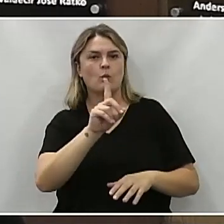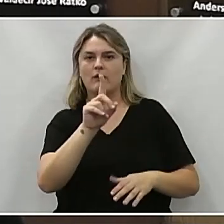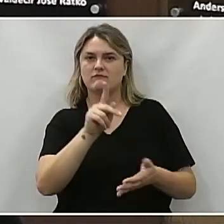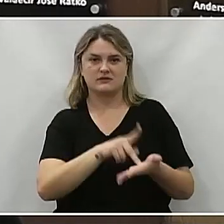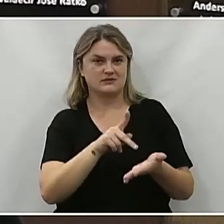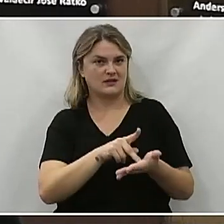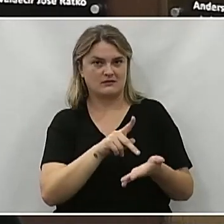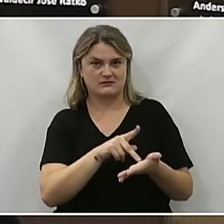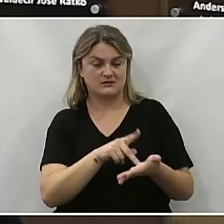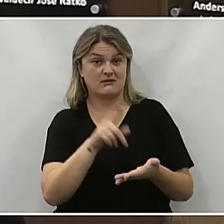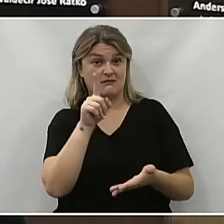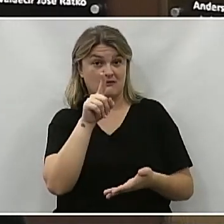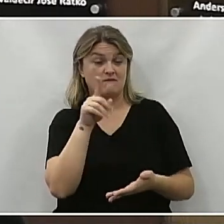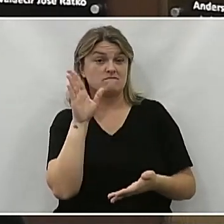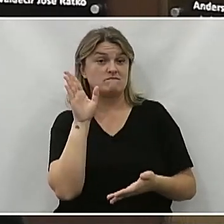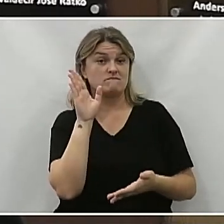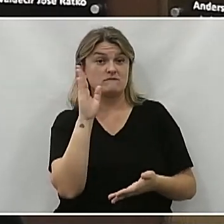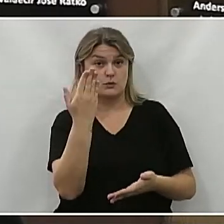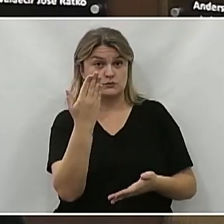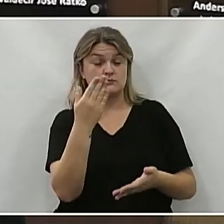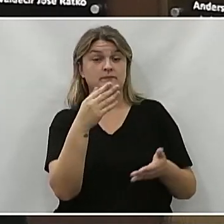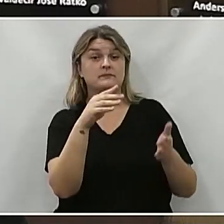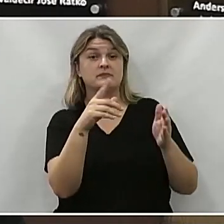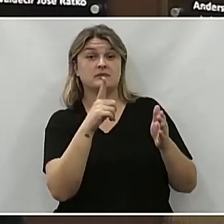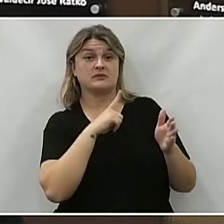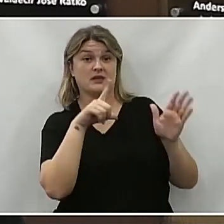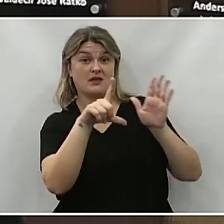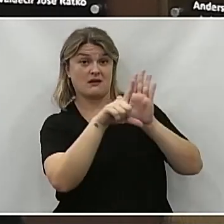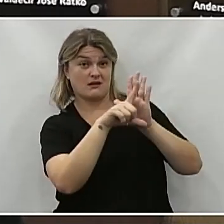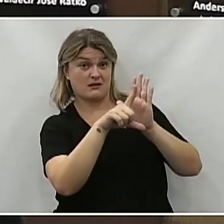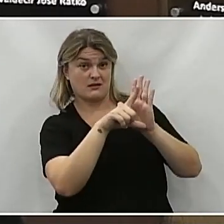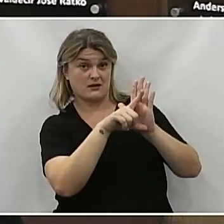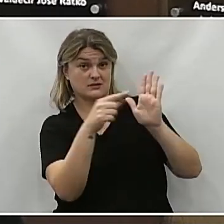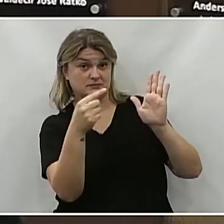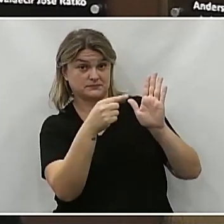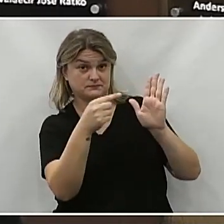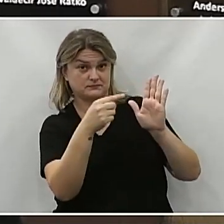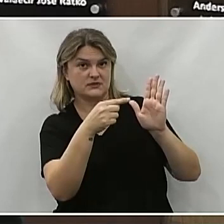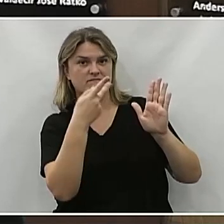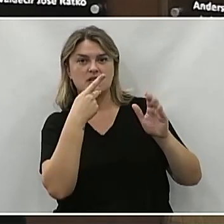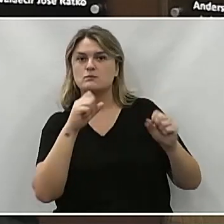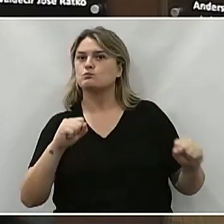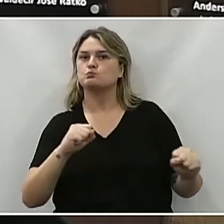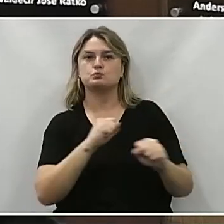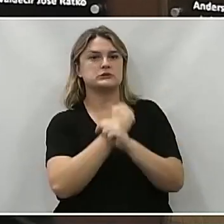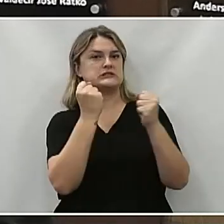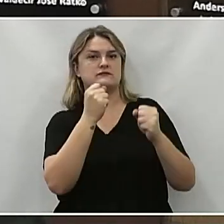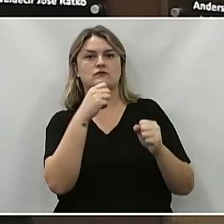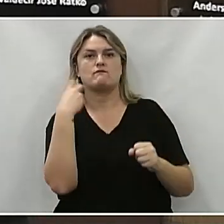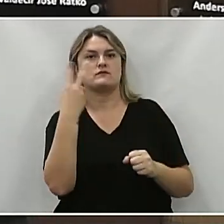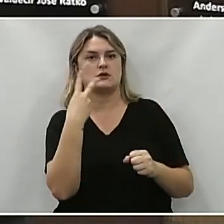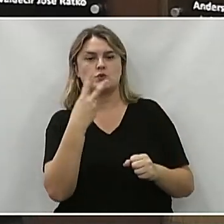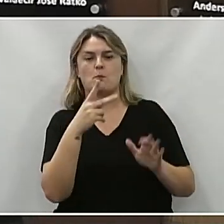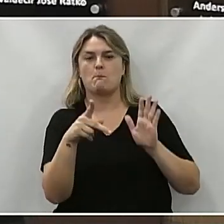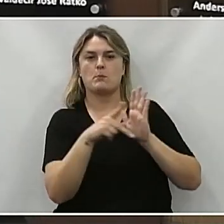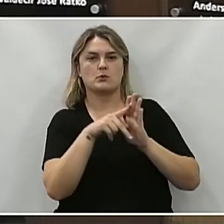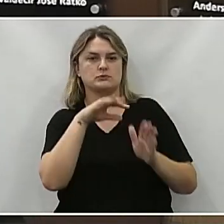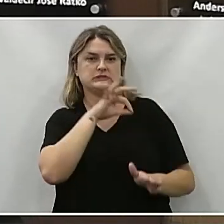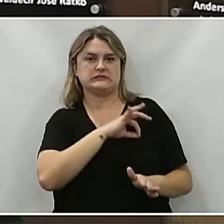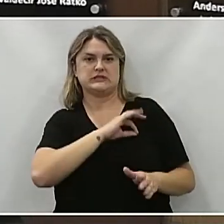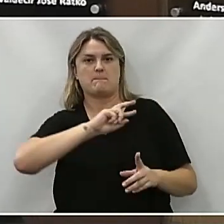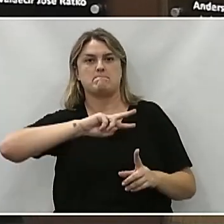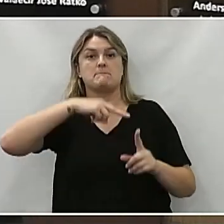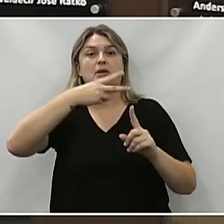isso não existe né É na lei na legislatura é impossível Vereador aumentar o seu subsídio